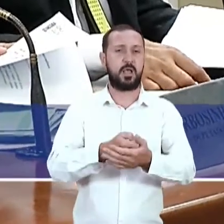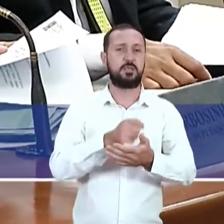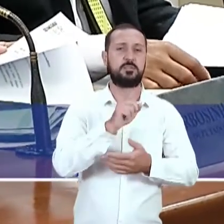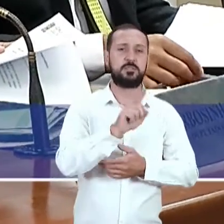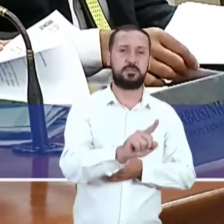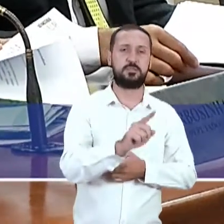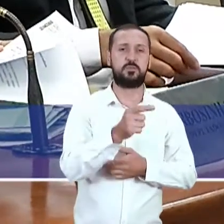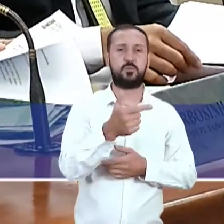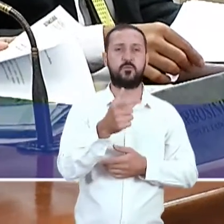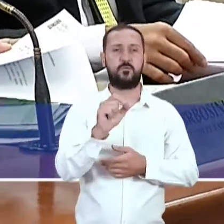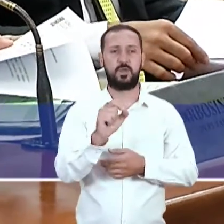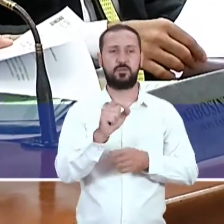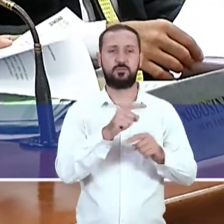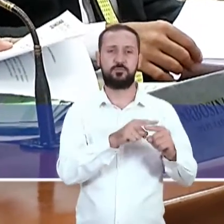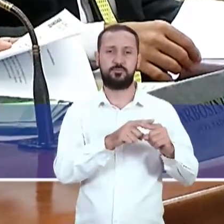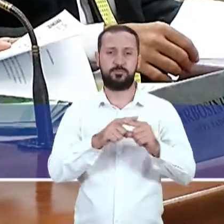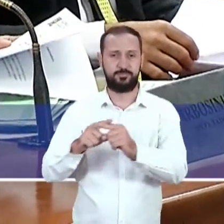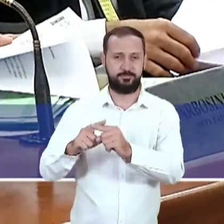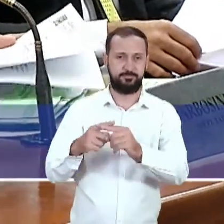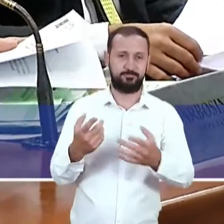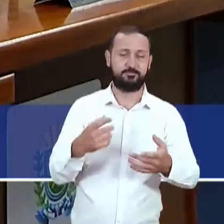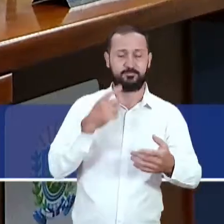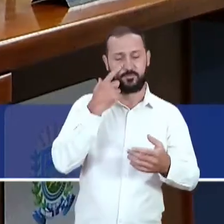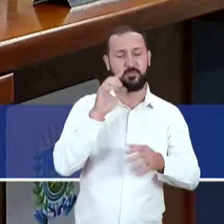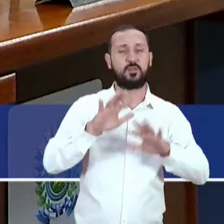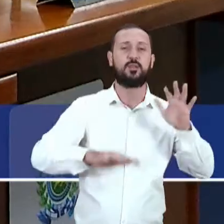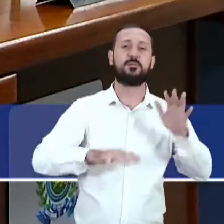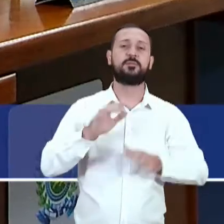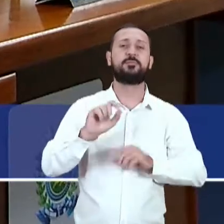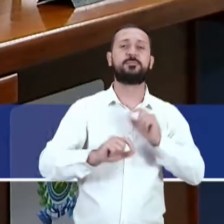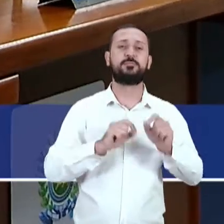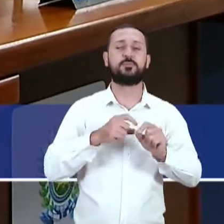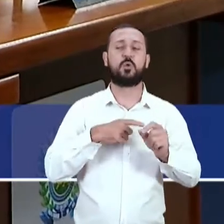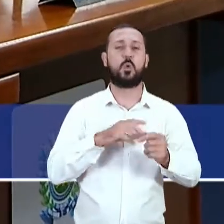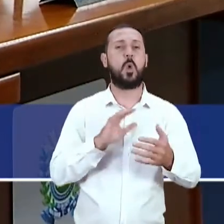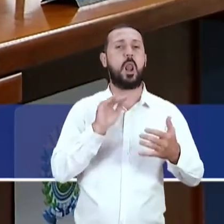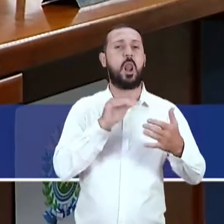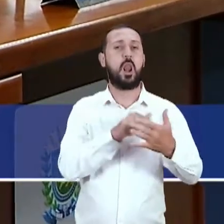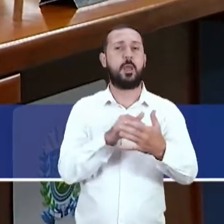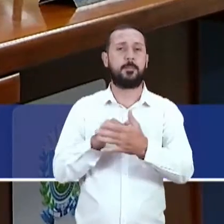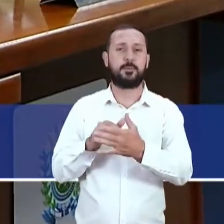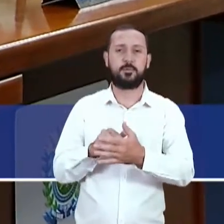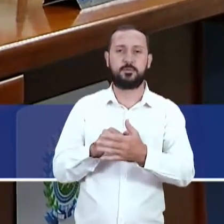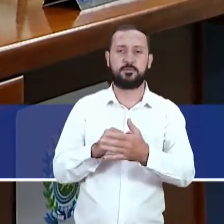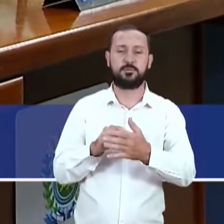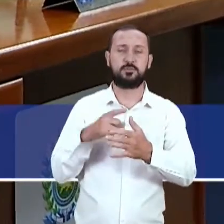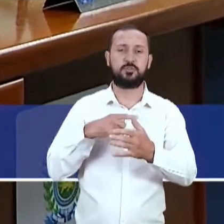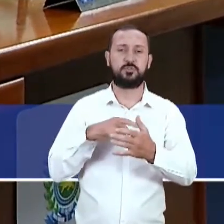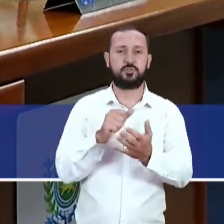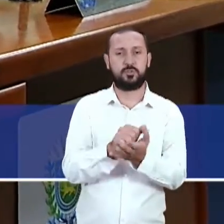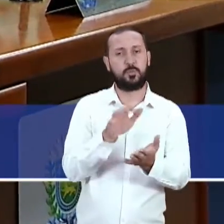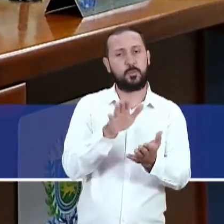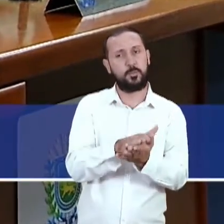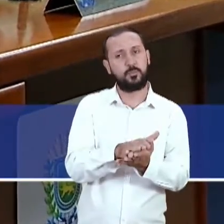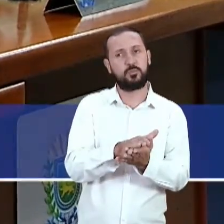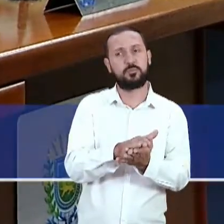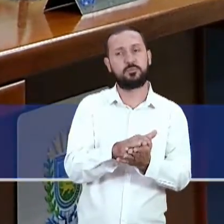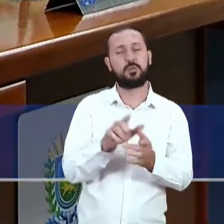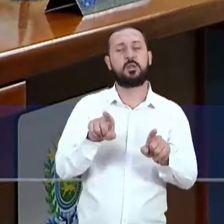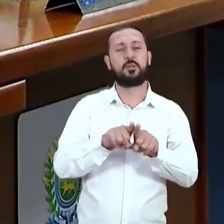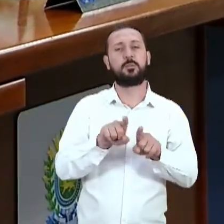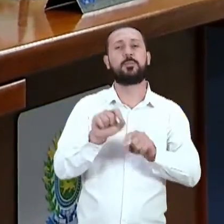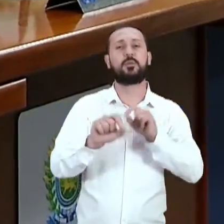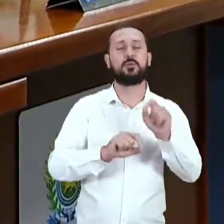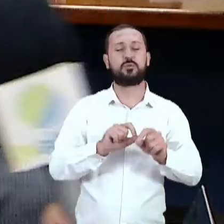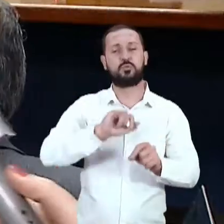ser liquidados em até 120 parcelas, observando os determinados limites com as reduções nas